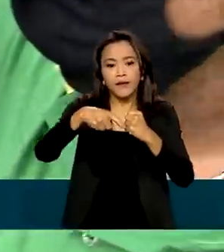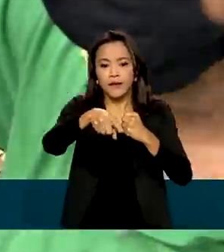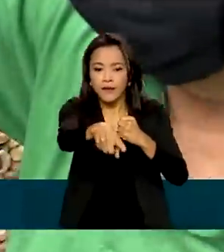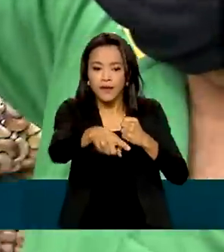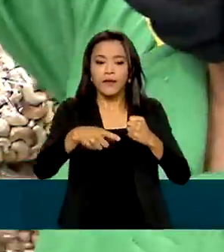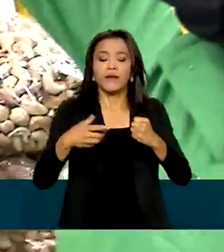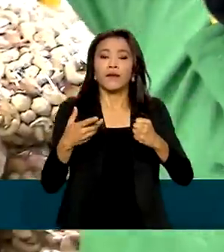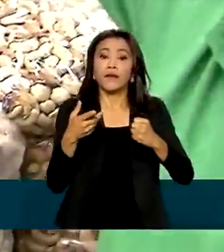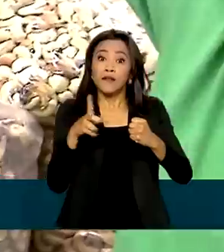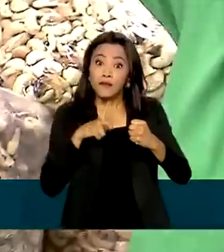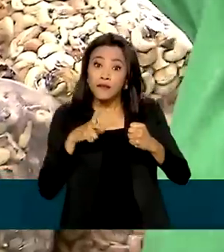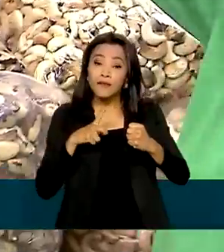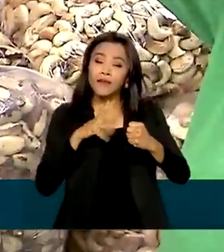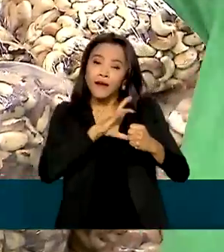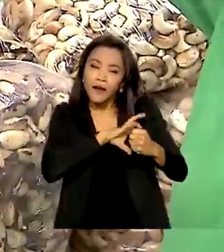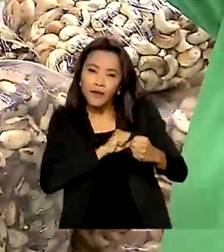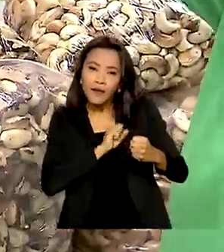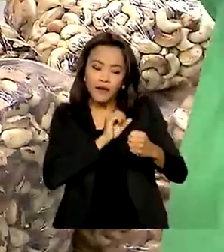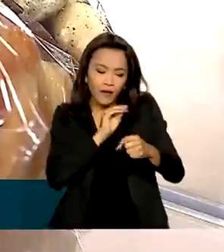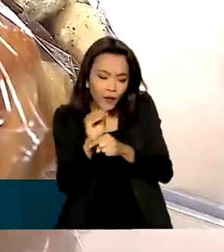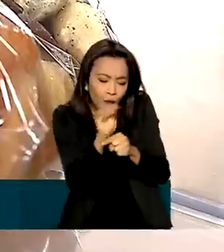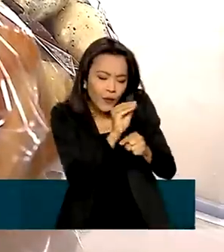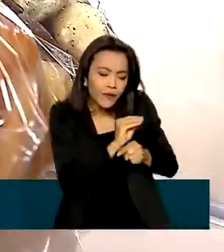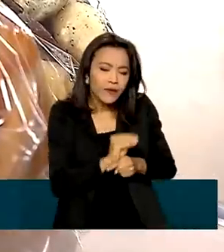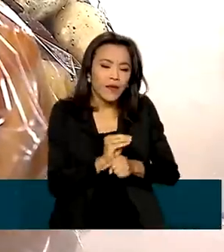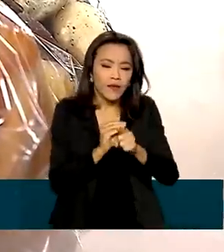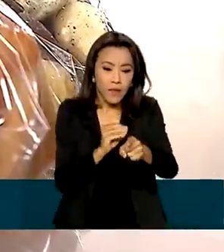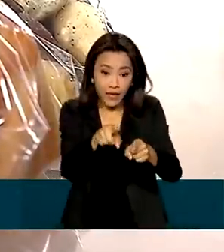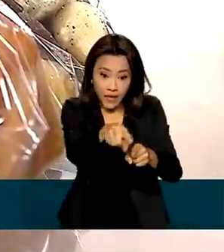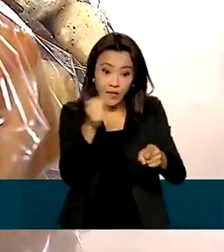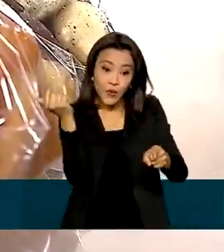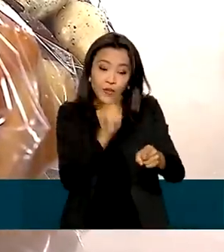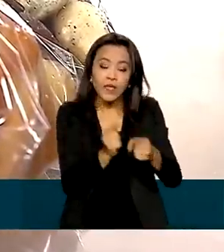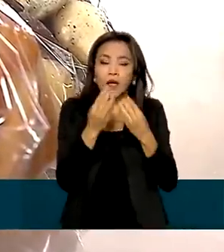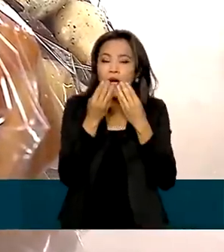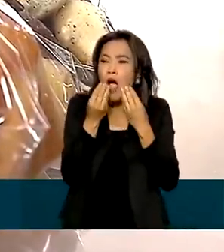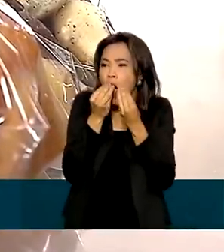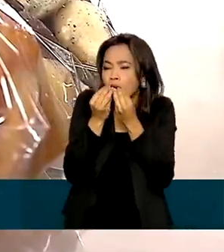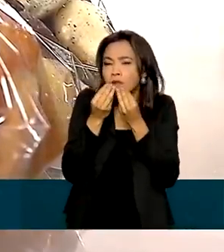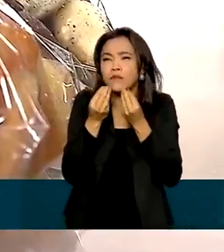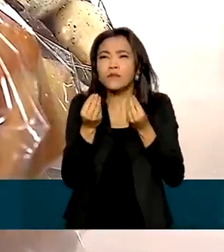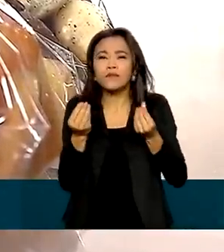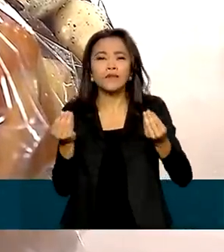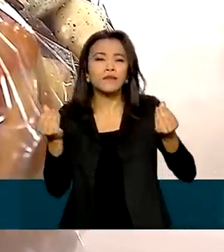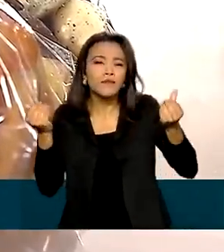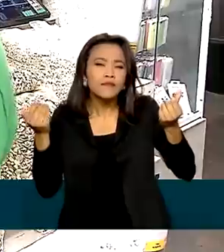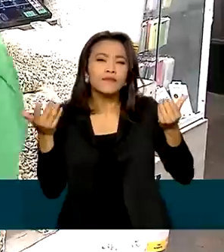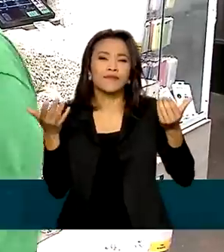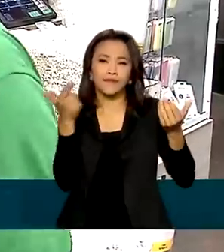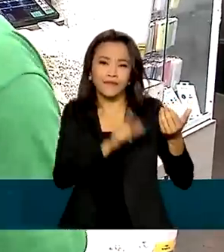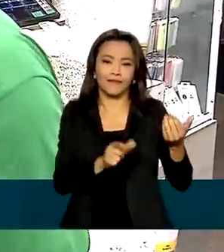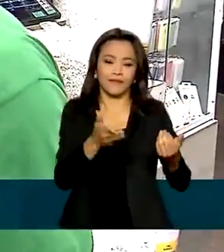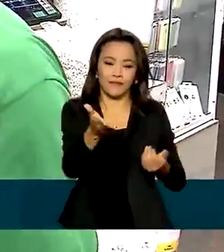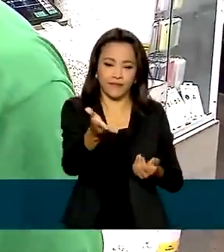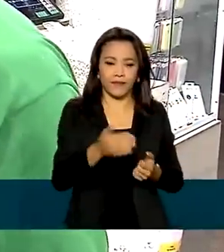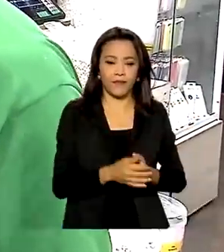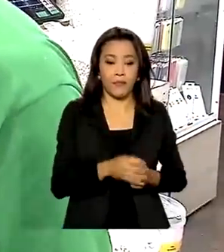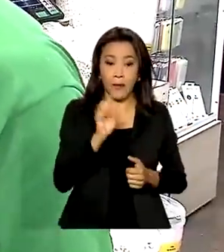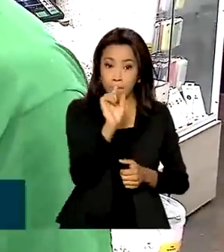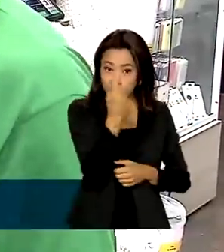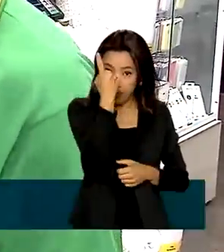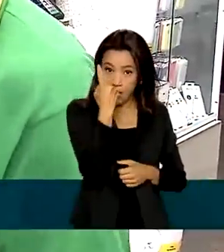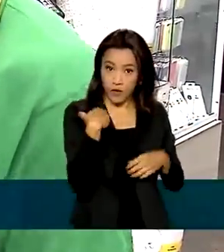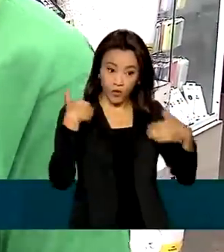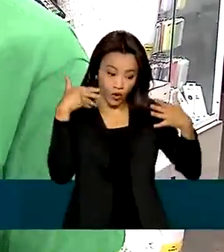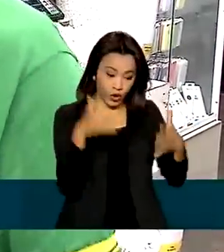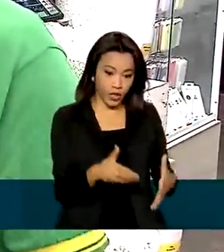que desempenha com carinho e cuidado para que o produto chegue fresquinho à mesa dos consumidores. O primeiro lugar que a gente chega